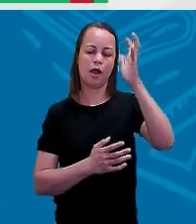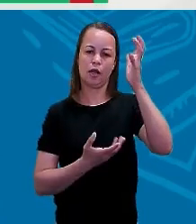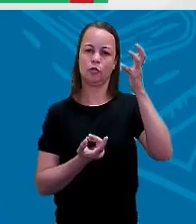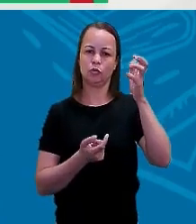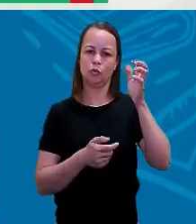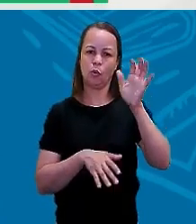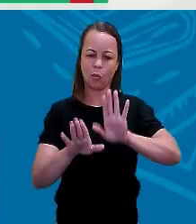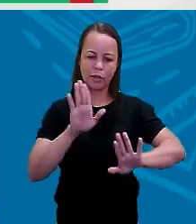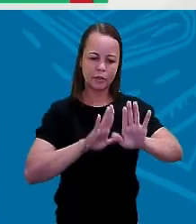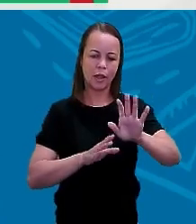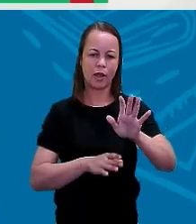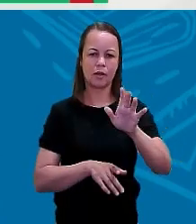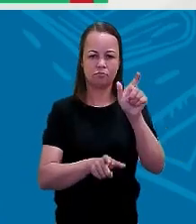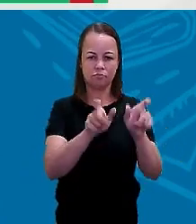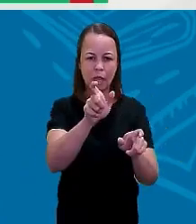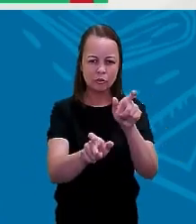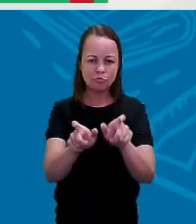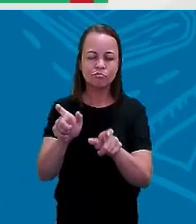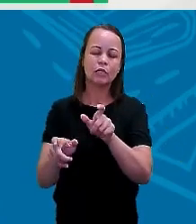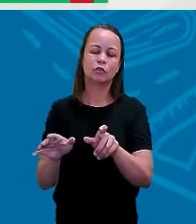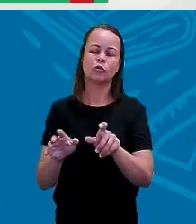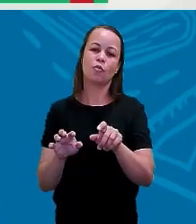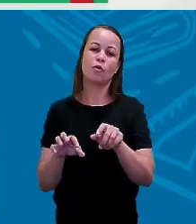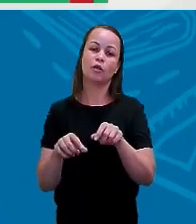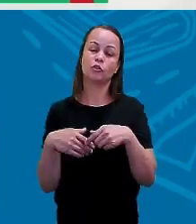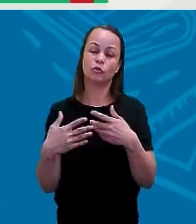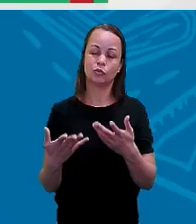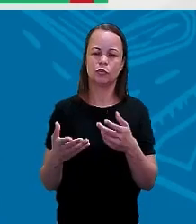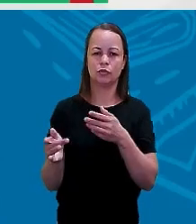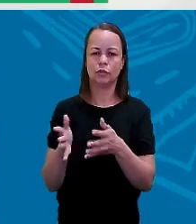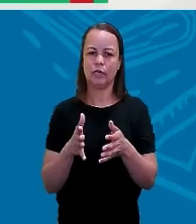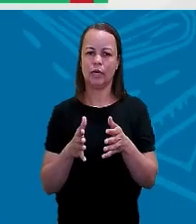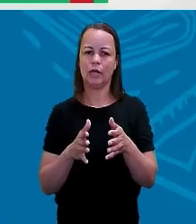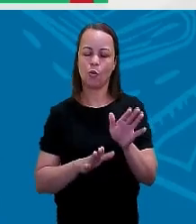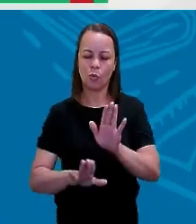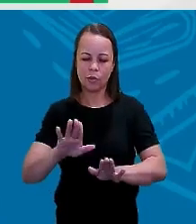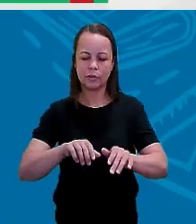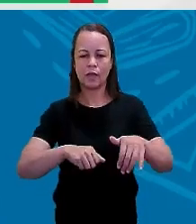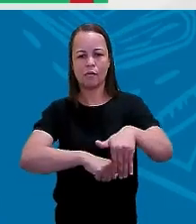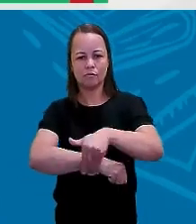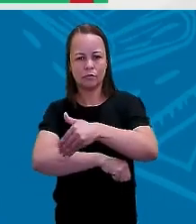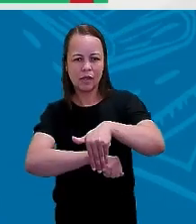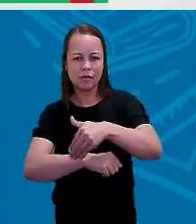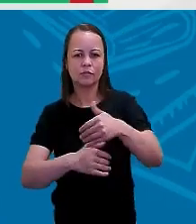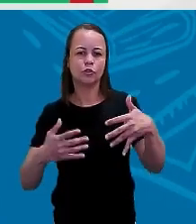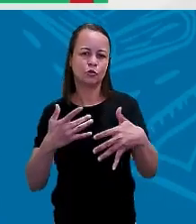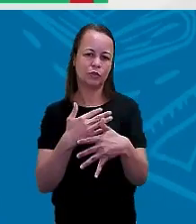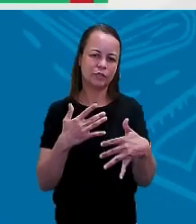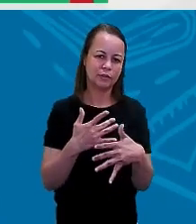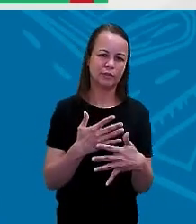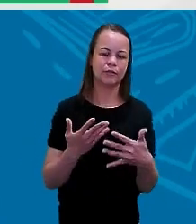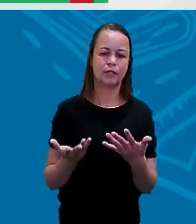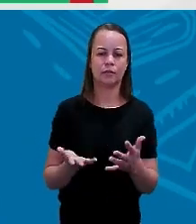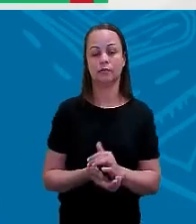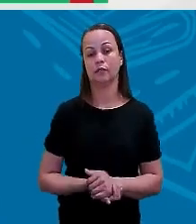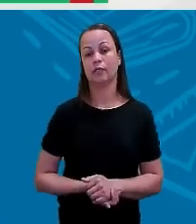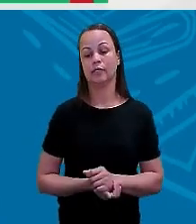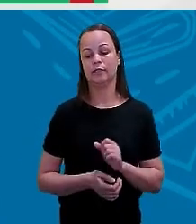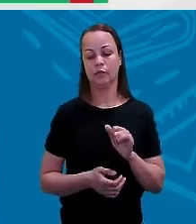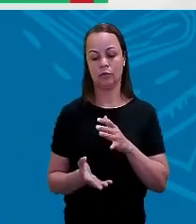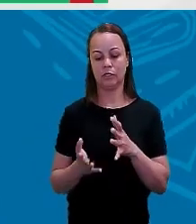dessas medidas preventivas de saneamento básico. Portanto, a cada real investido em saneamento básico, a gente acaba